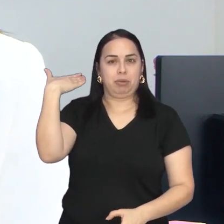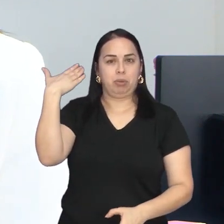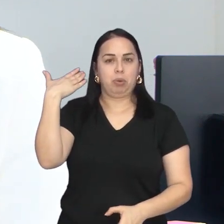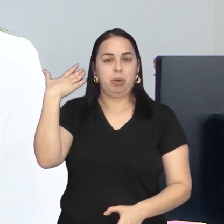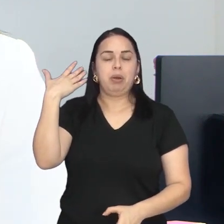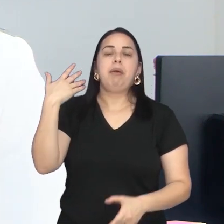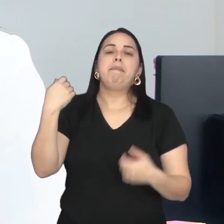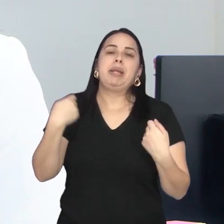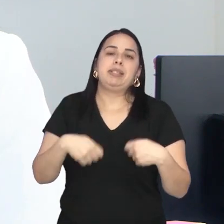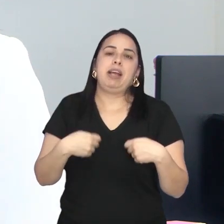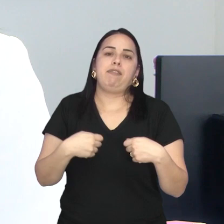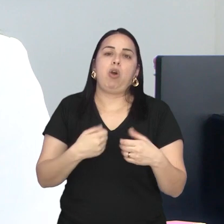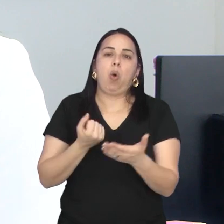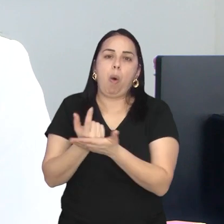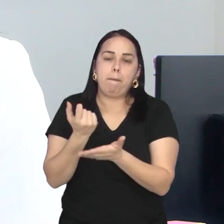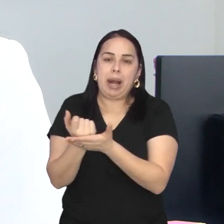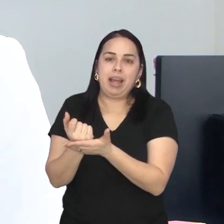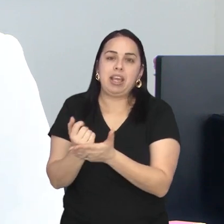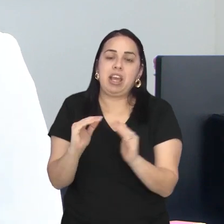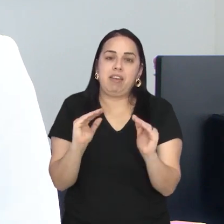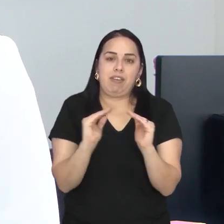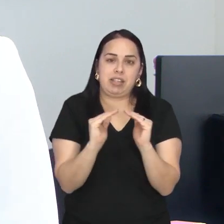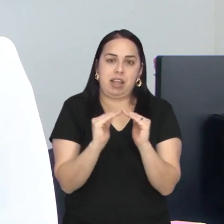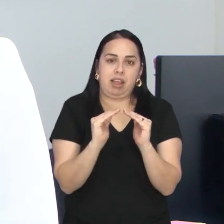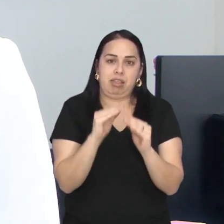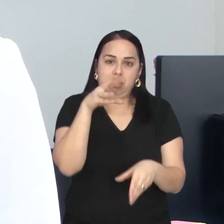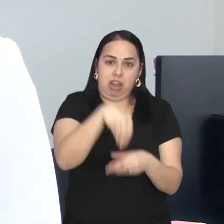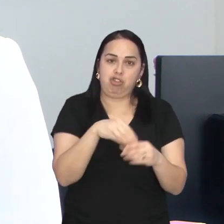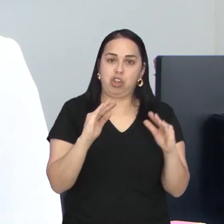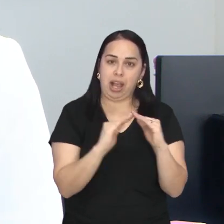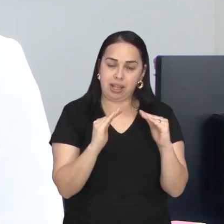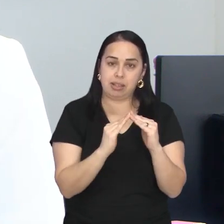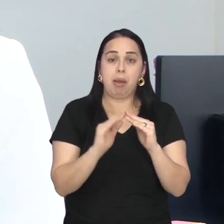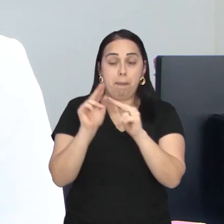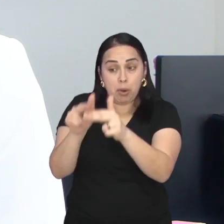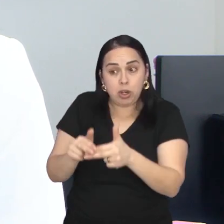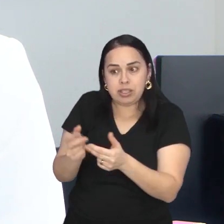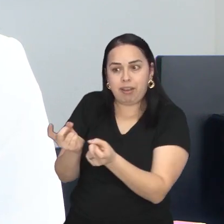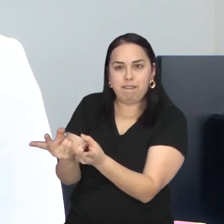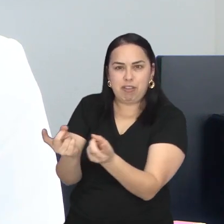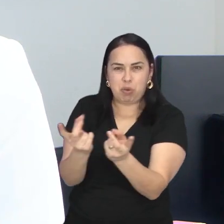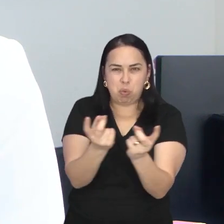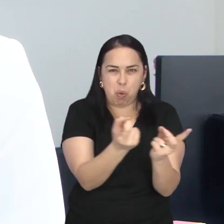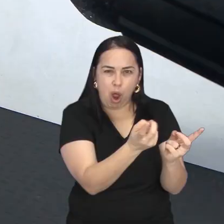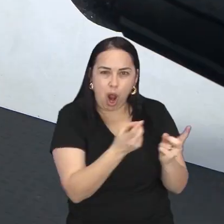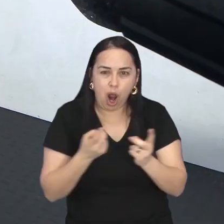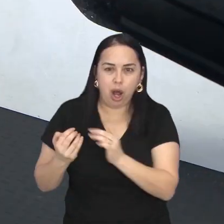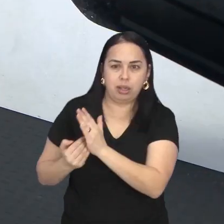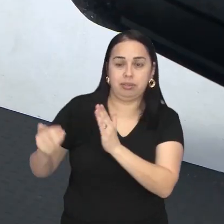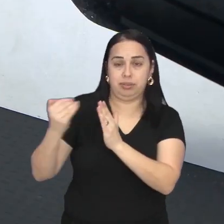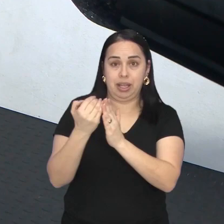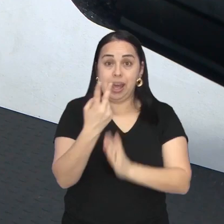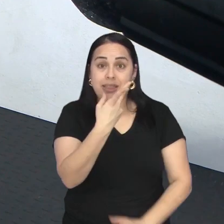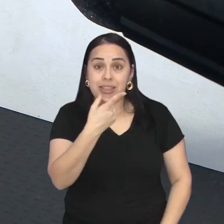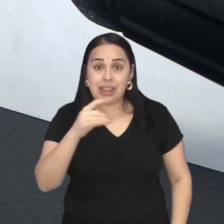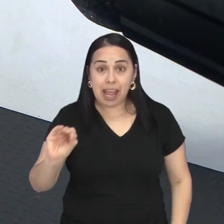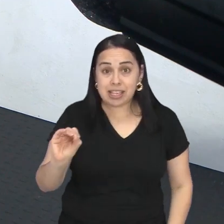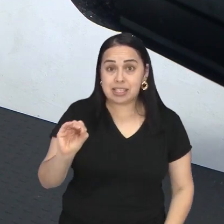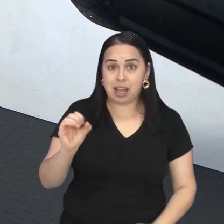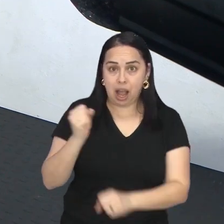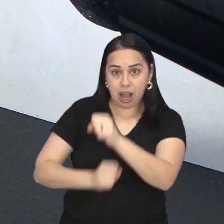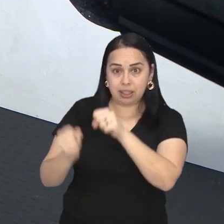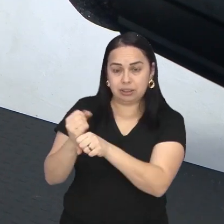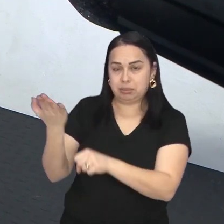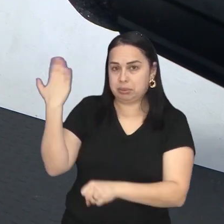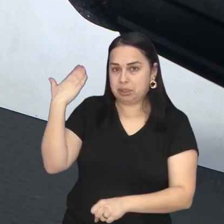fazia fora tinha que fazer em casa então o volume de venda subiu bastante há 10 anos os